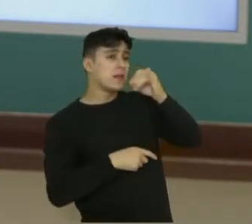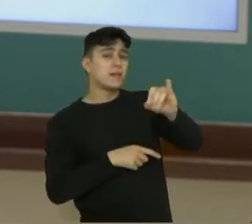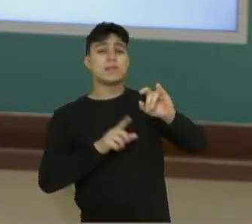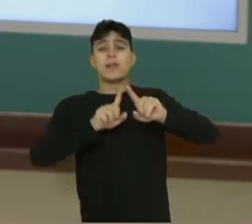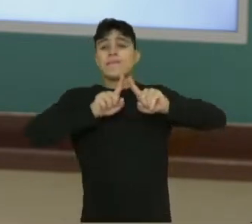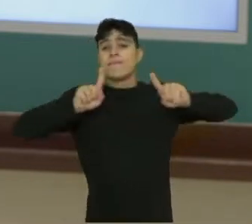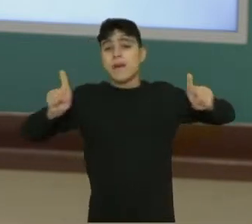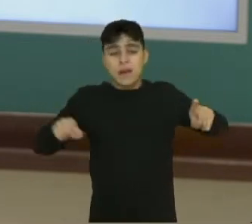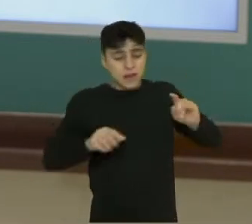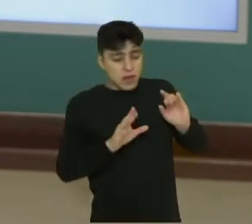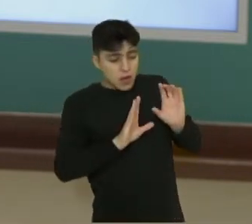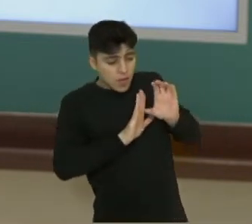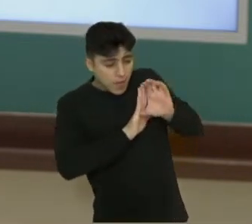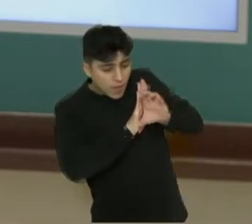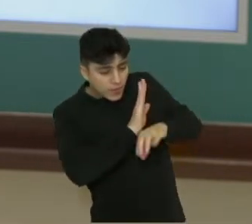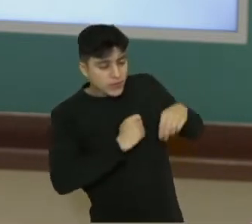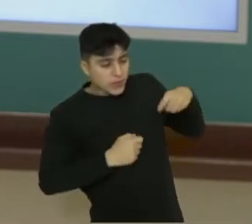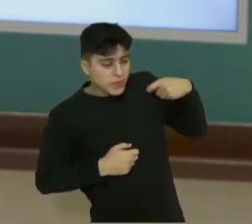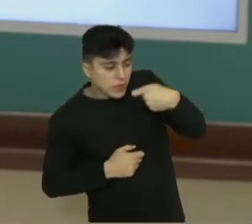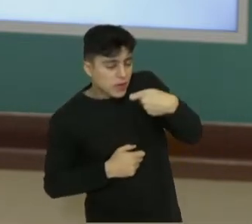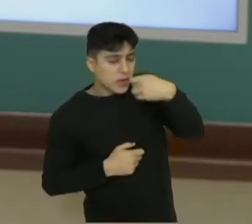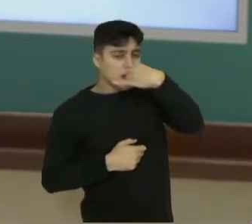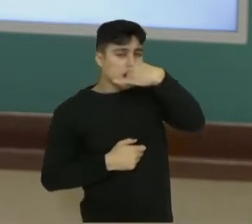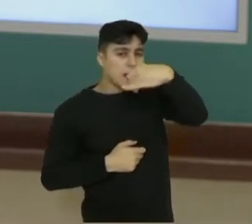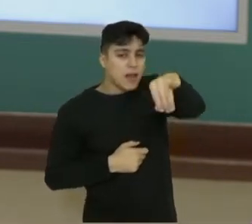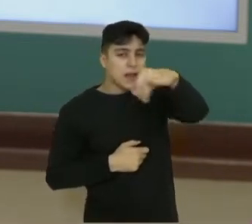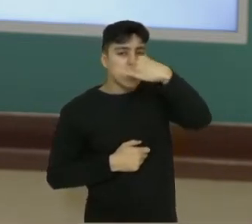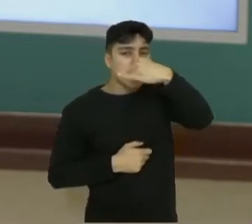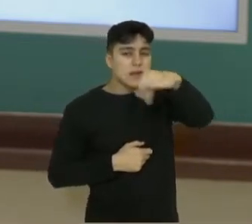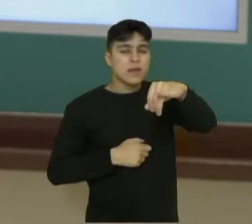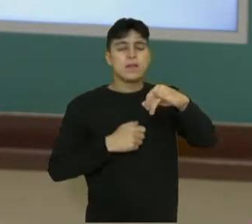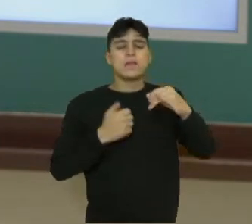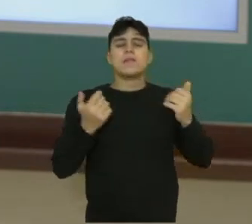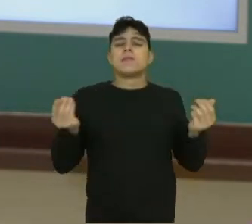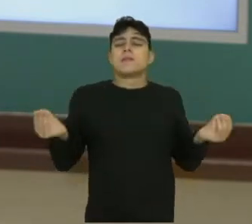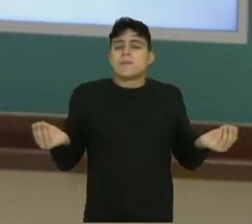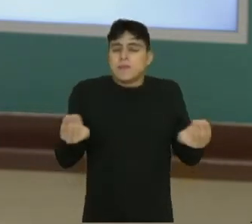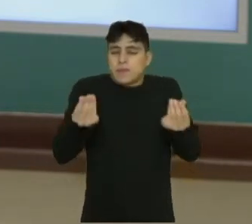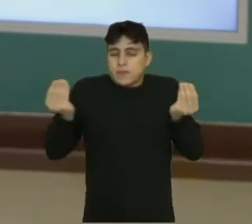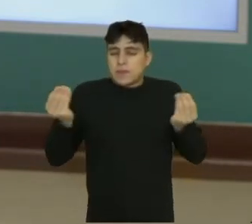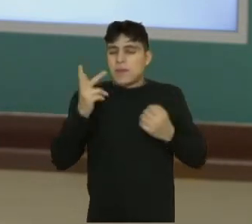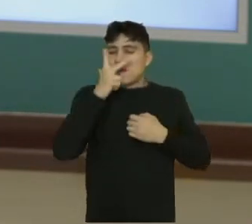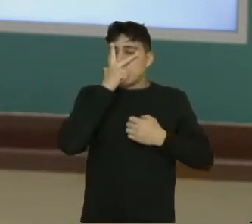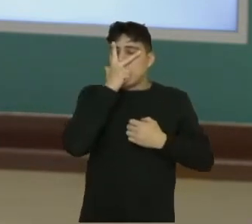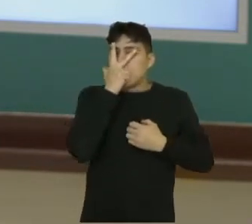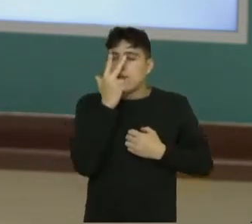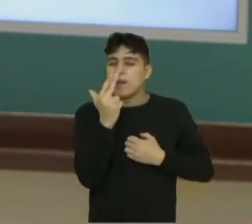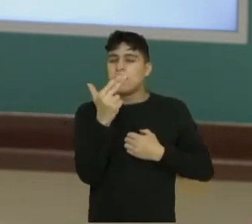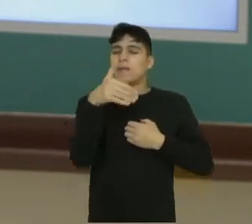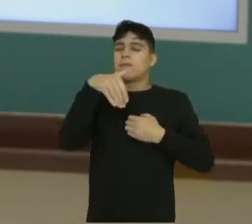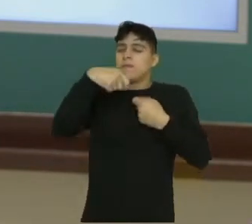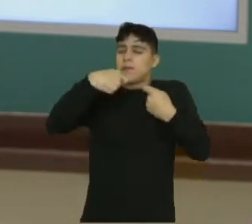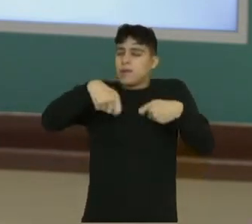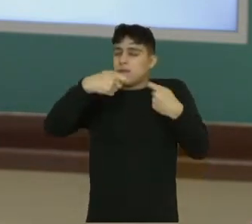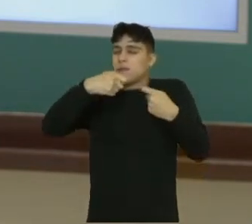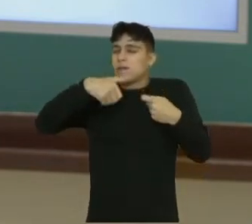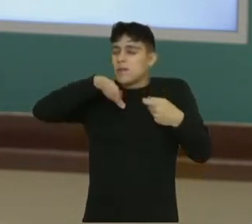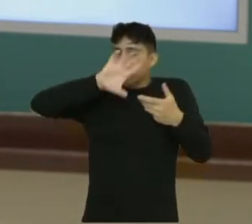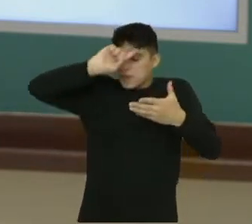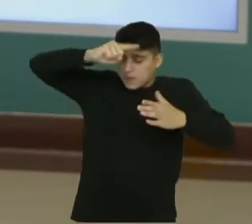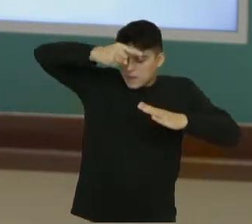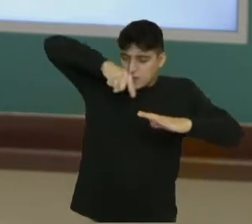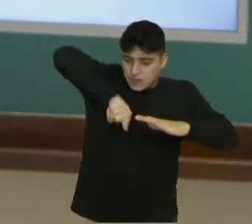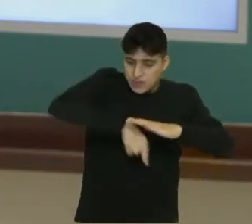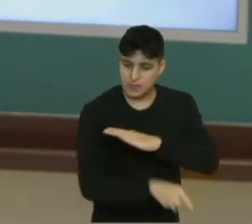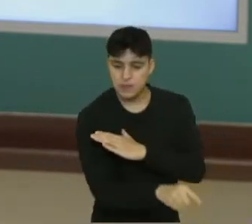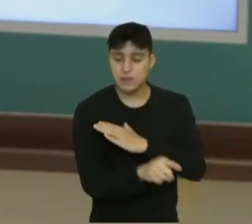vai conceituar energia, isso exige que nós tenhamos um pouquinho mais de refinamento. Então, nós fomos aí